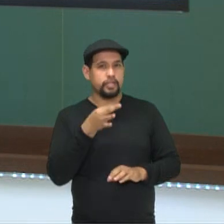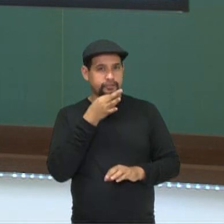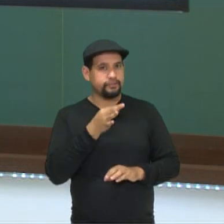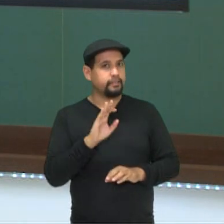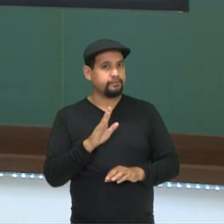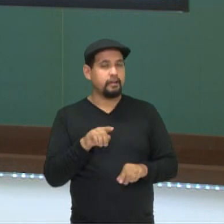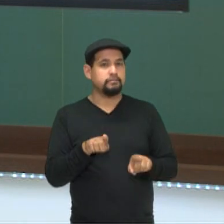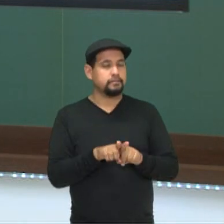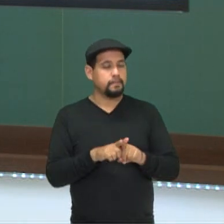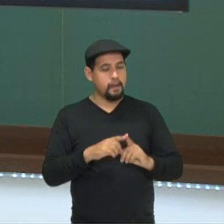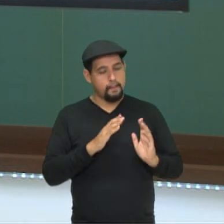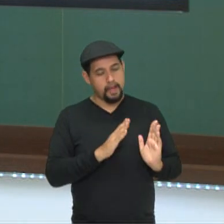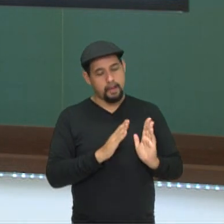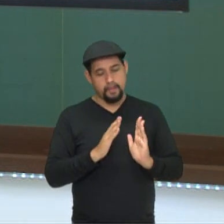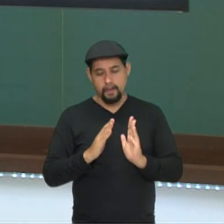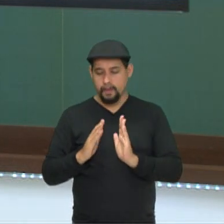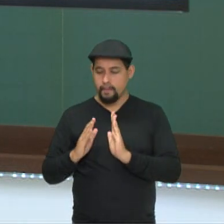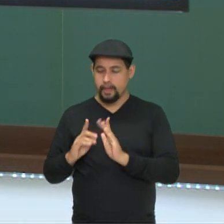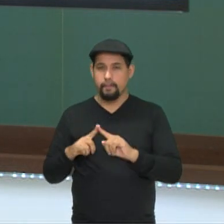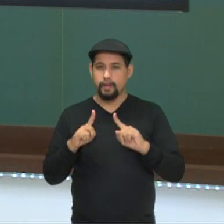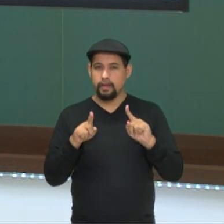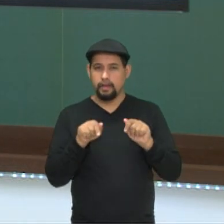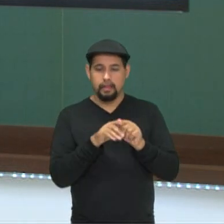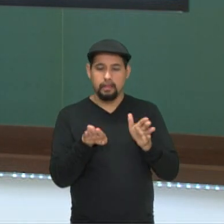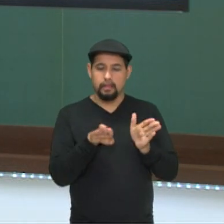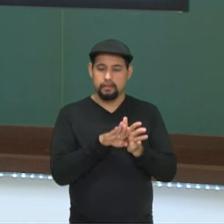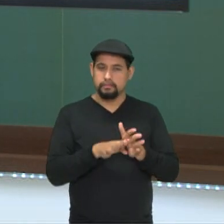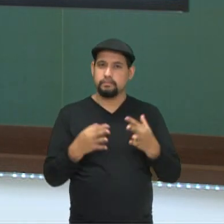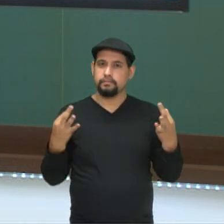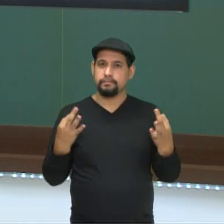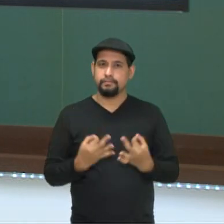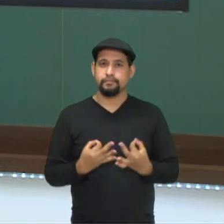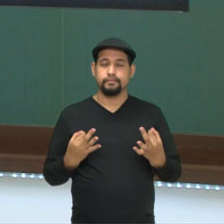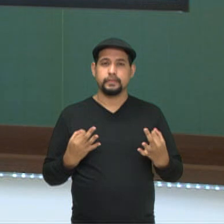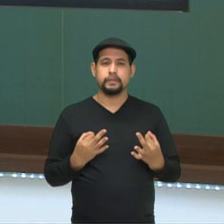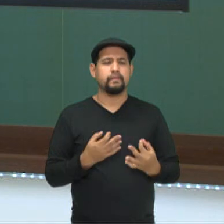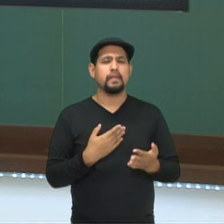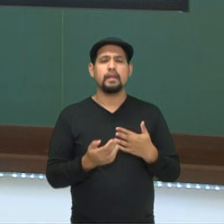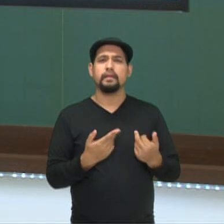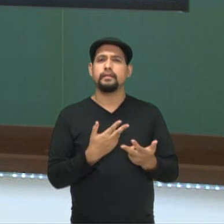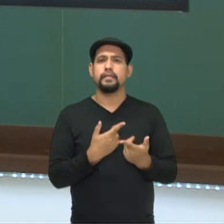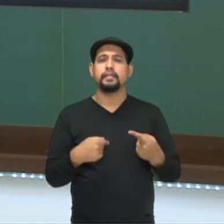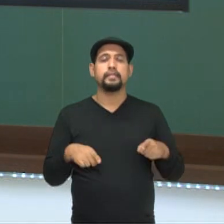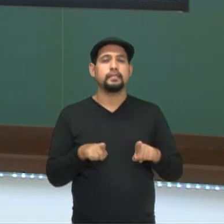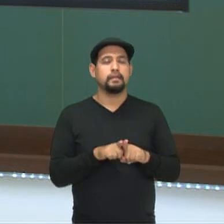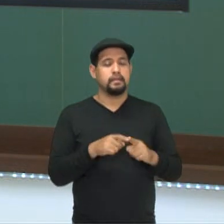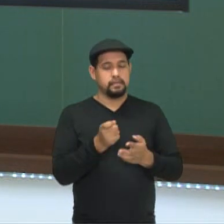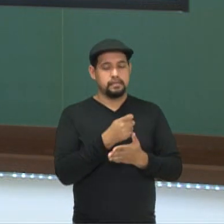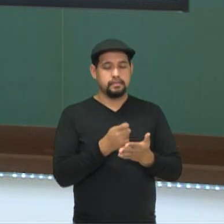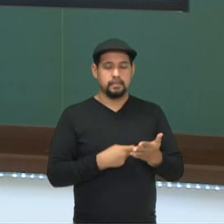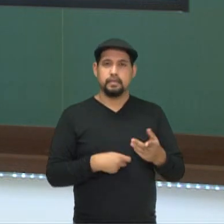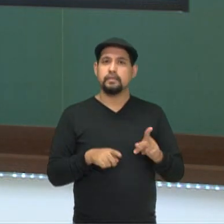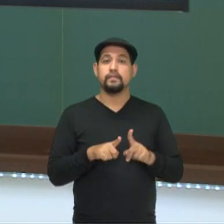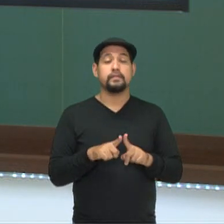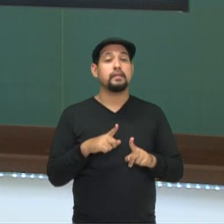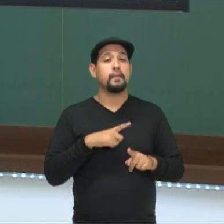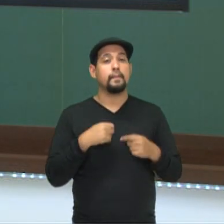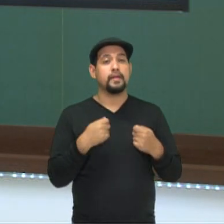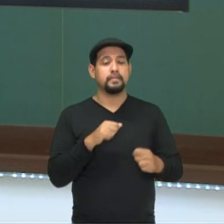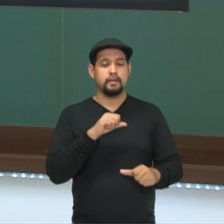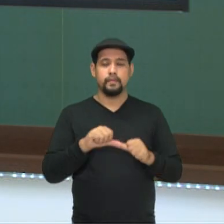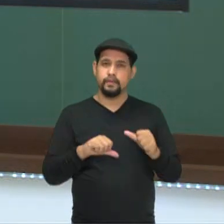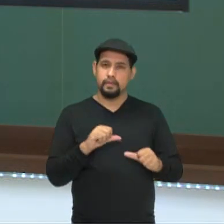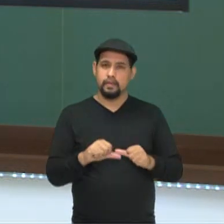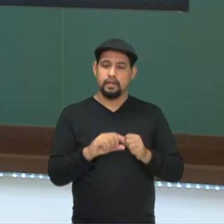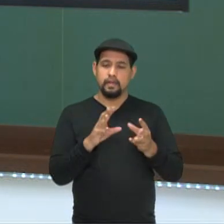um passo a passo mas para você chegar nesses coeficientes Independente de estar escrito que você tem que